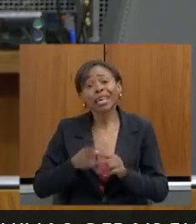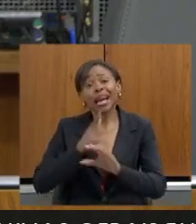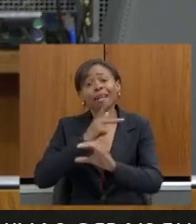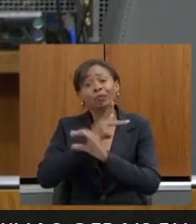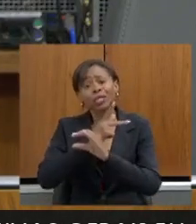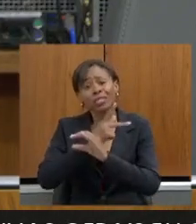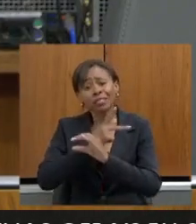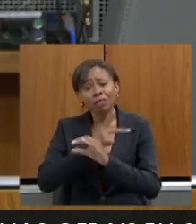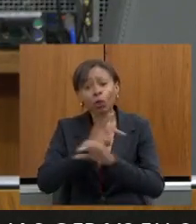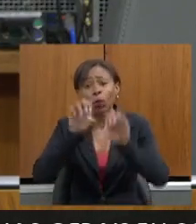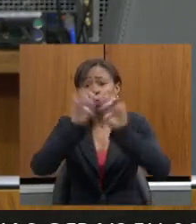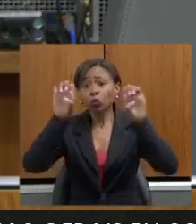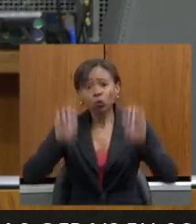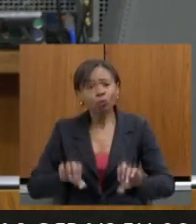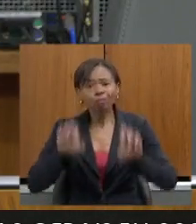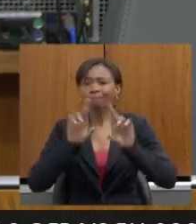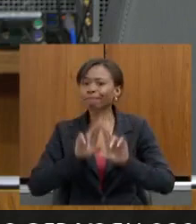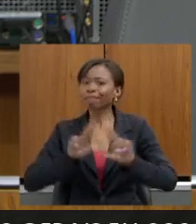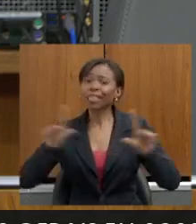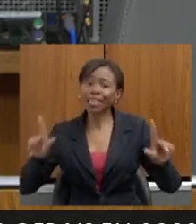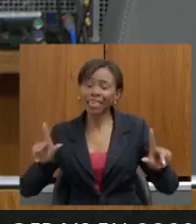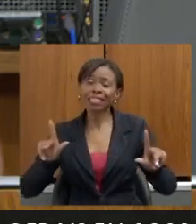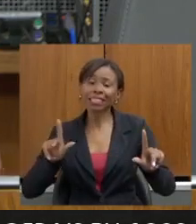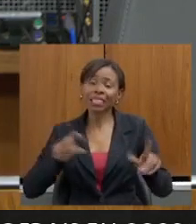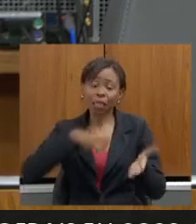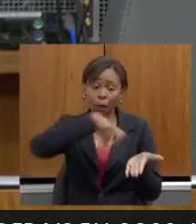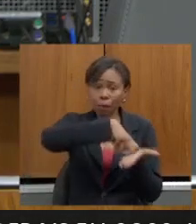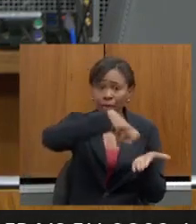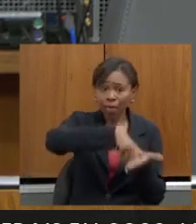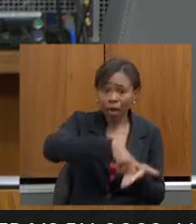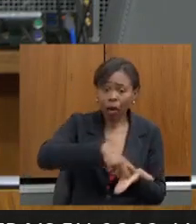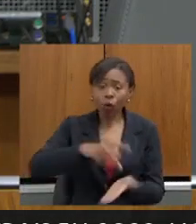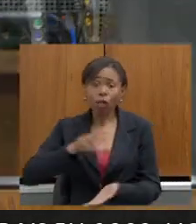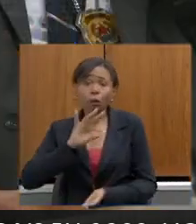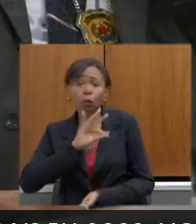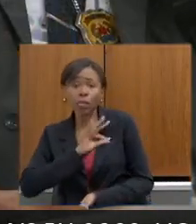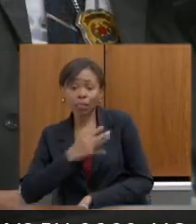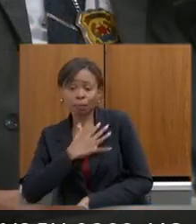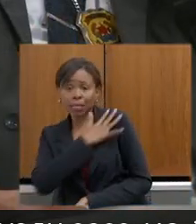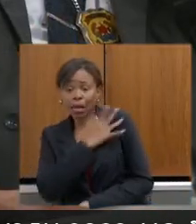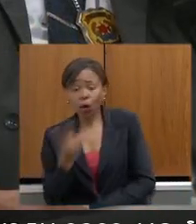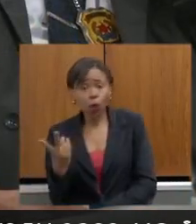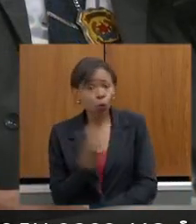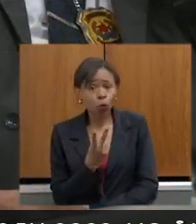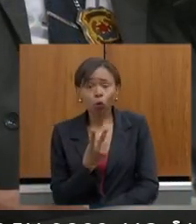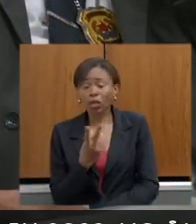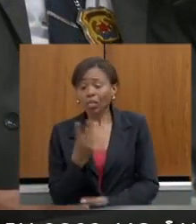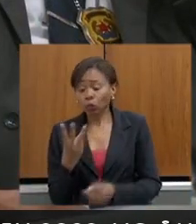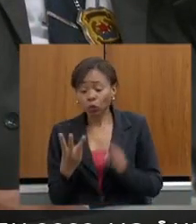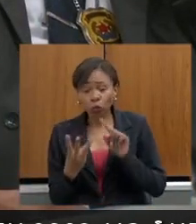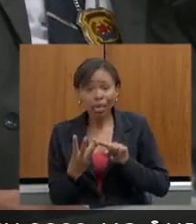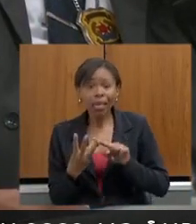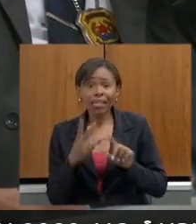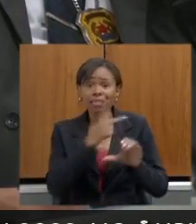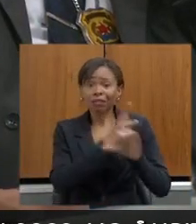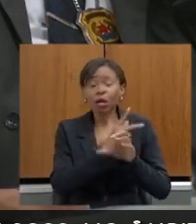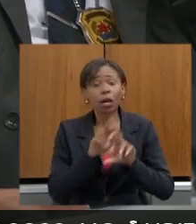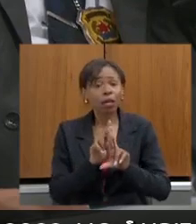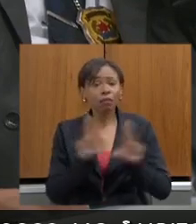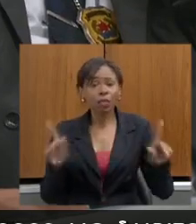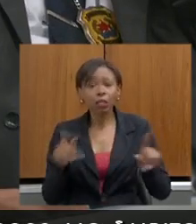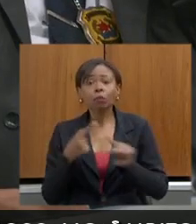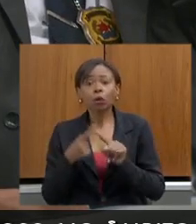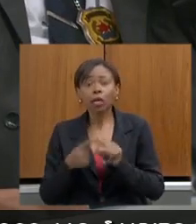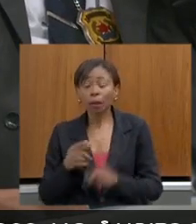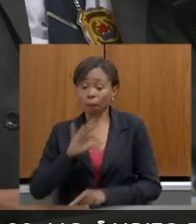é muito diferente da polícia penal e da polícia militar é uma diferente é na Polícia Militar todo